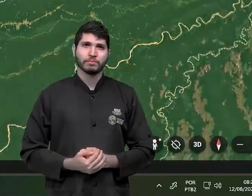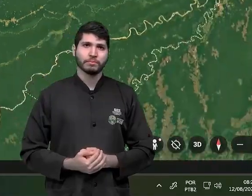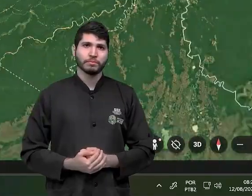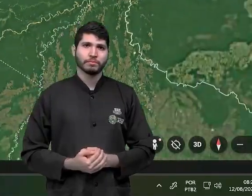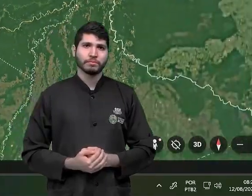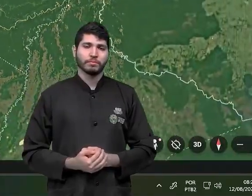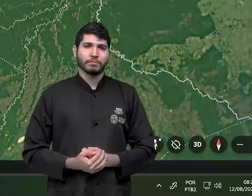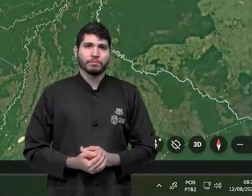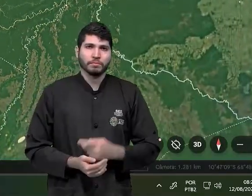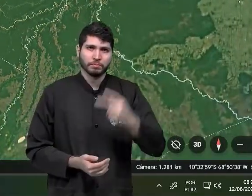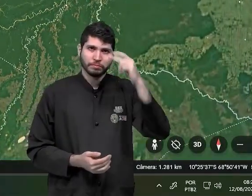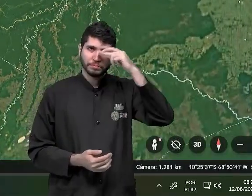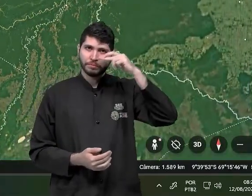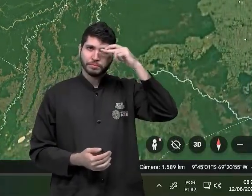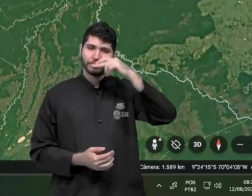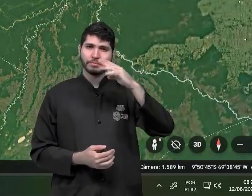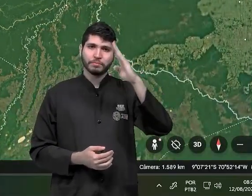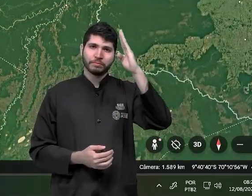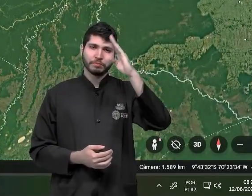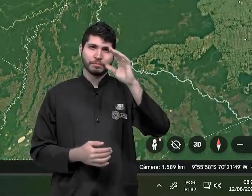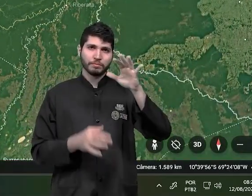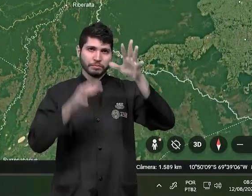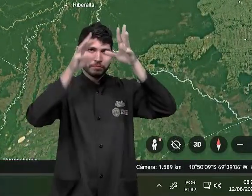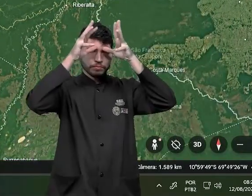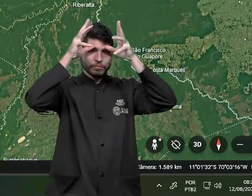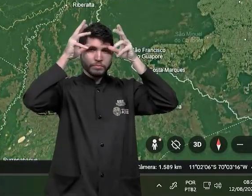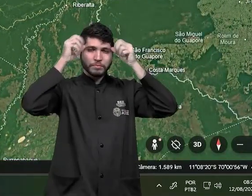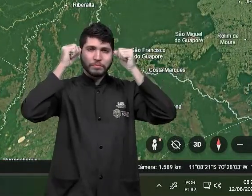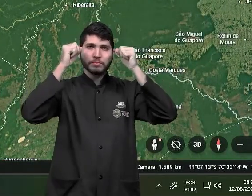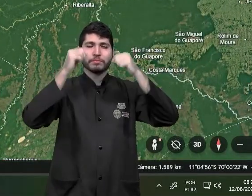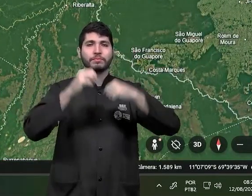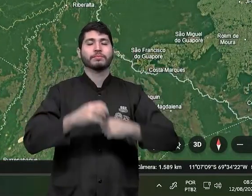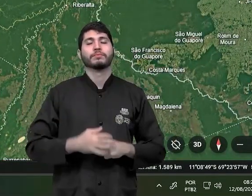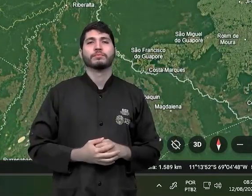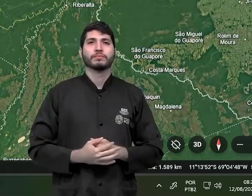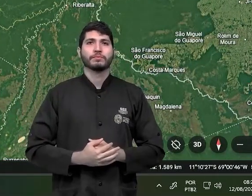Brasil, aqui o Acre, ó, aí temos